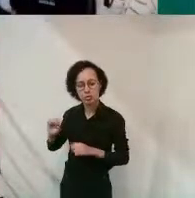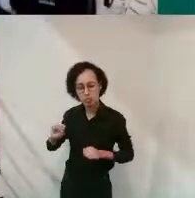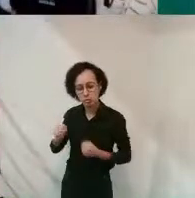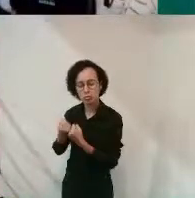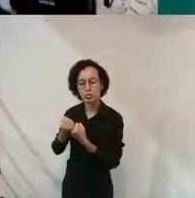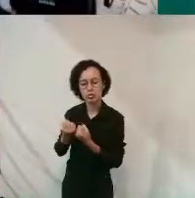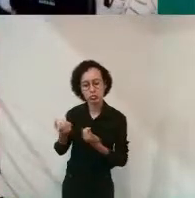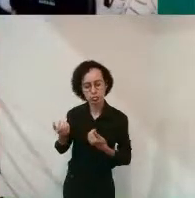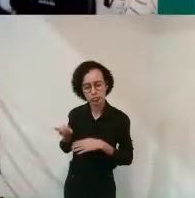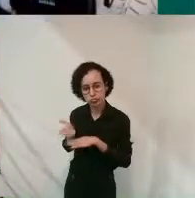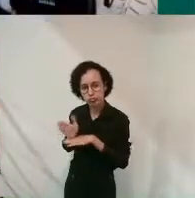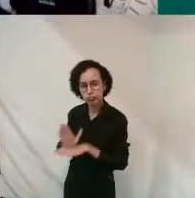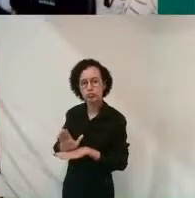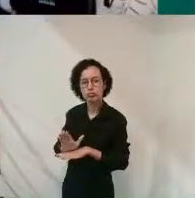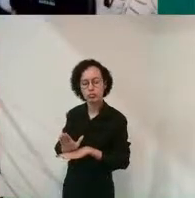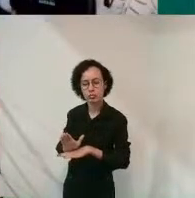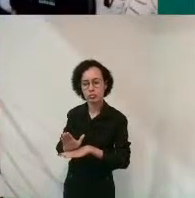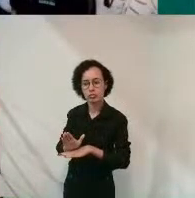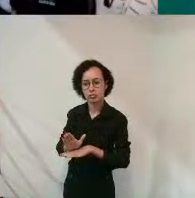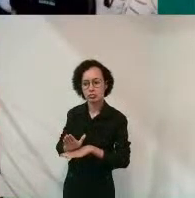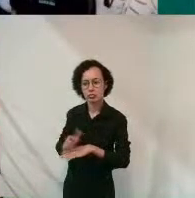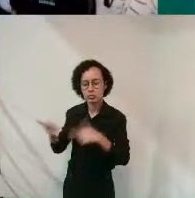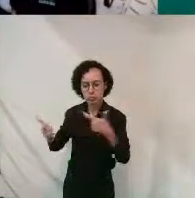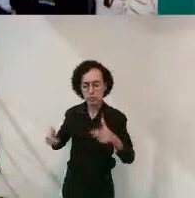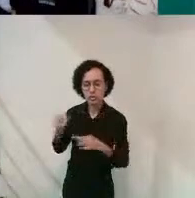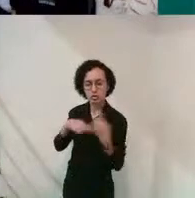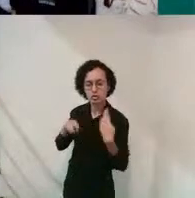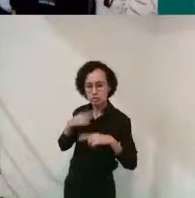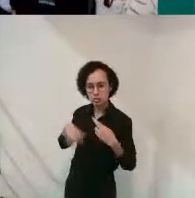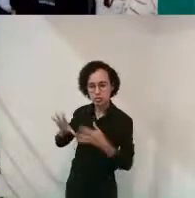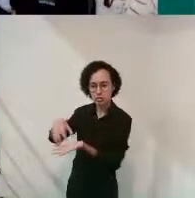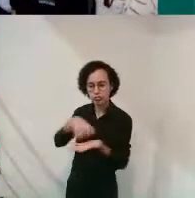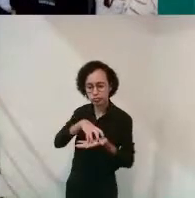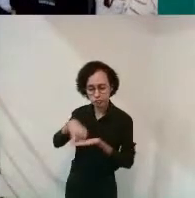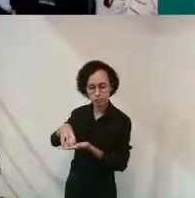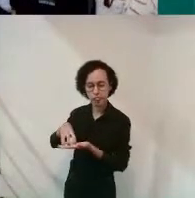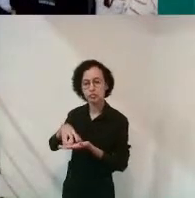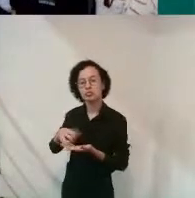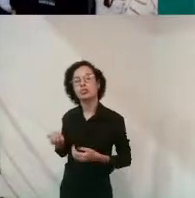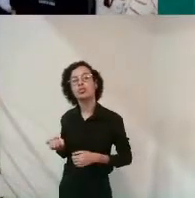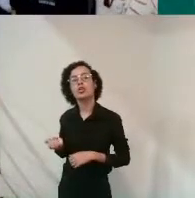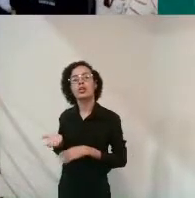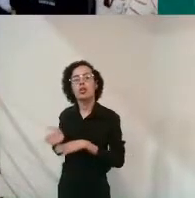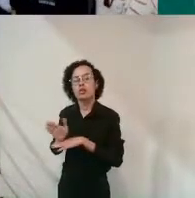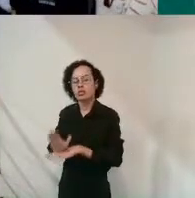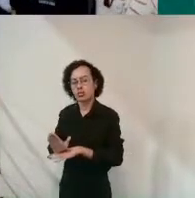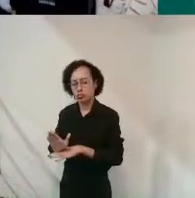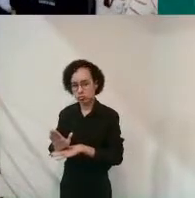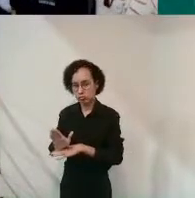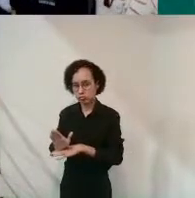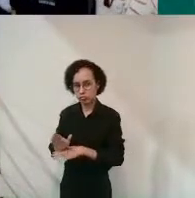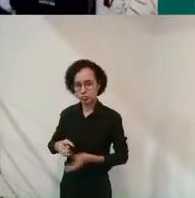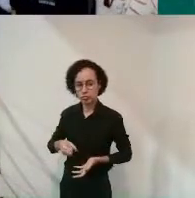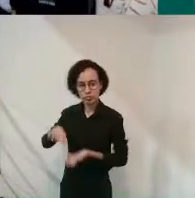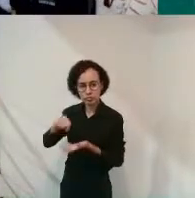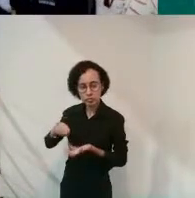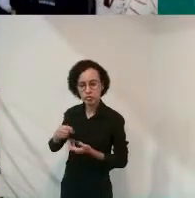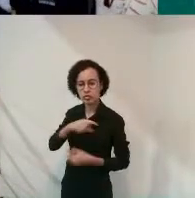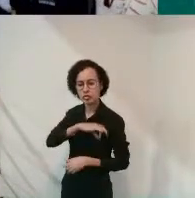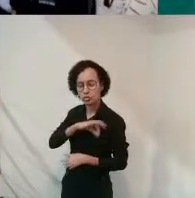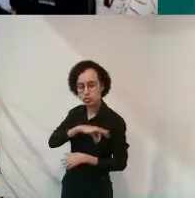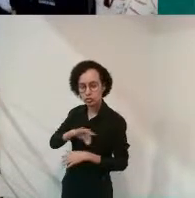suporte às cooperativas de reciclagem, deu auxílio Bolsa Catador, que com